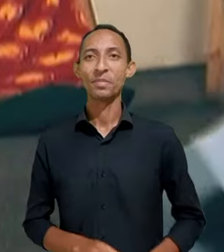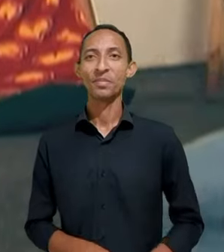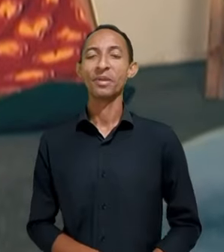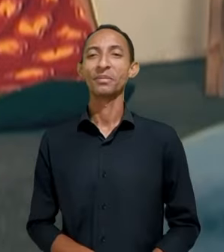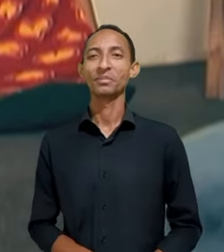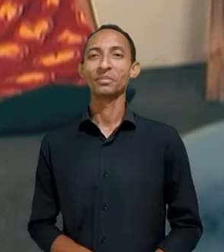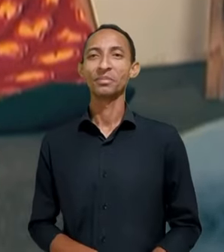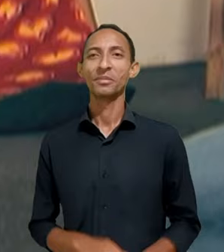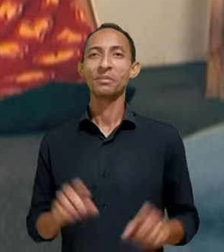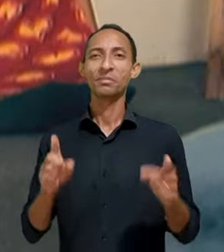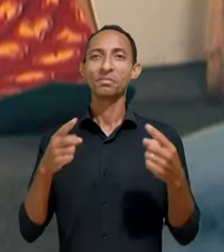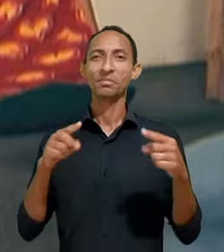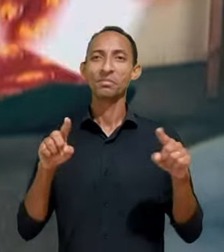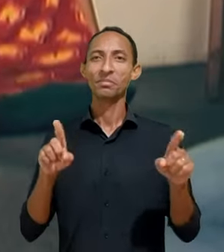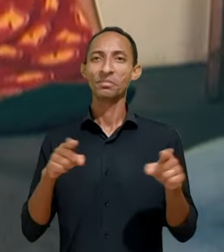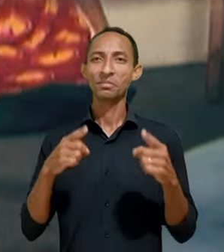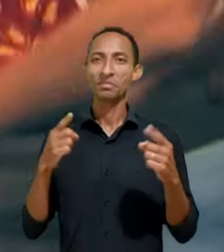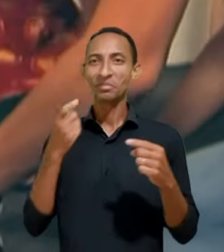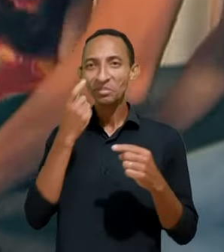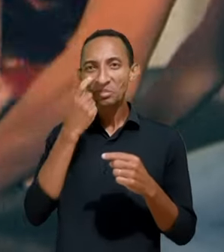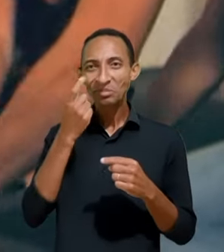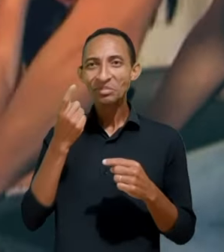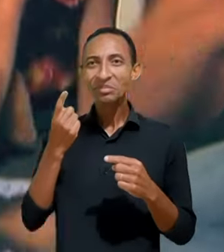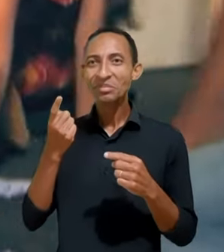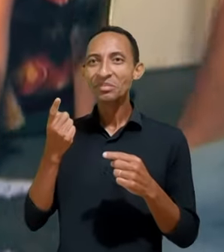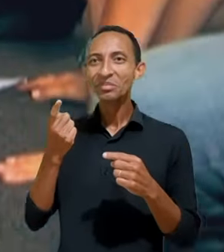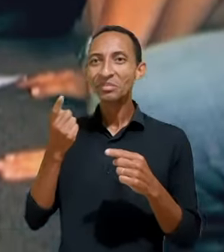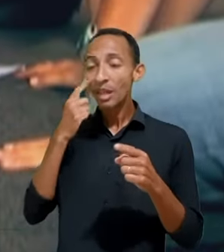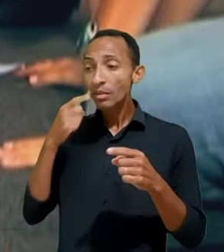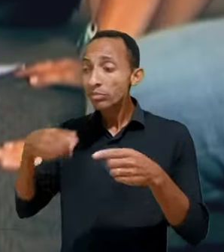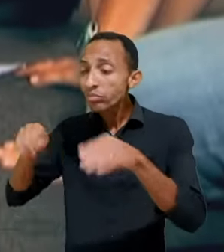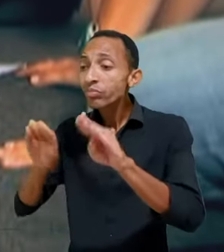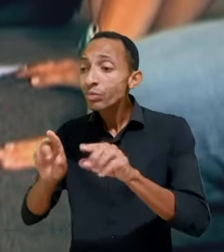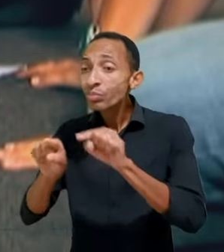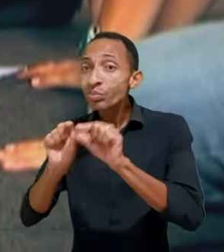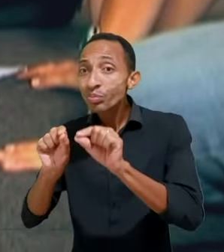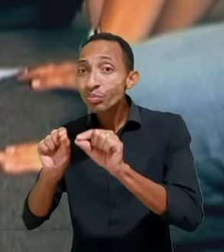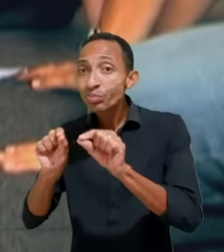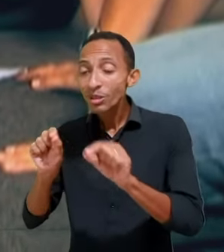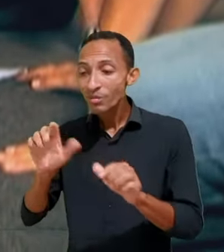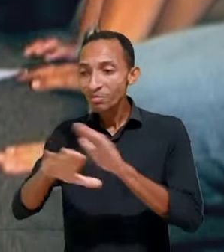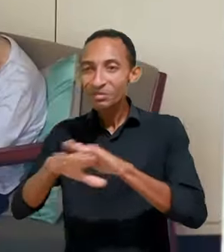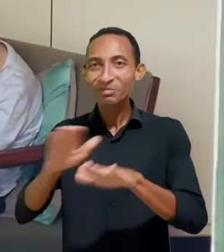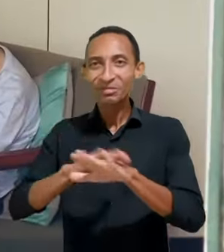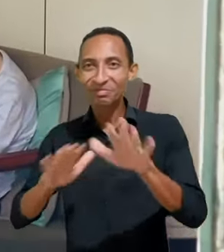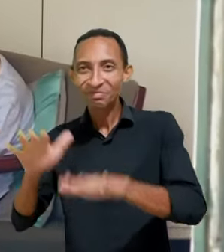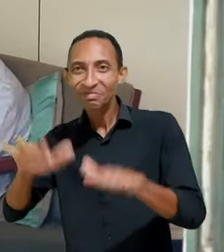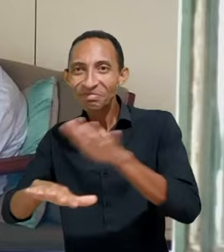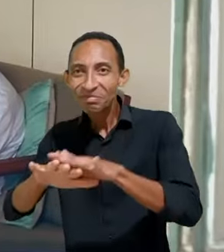Aqui está escrito comprar e aqui está escrito brincar. Quem gosta de brincar?